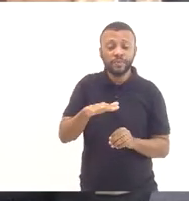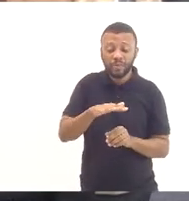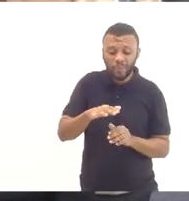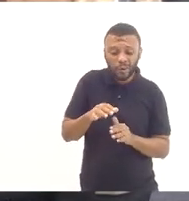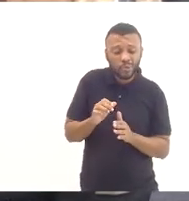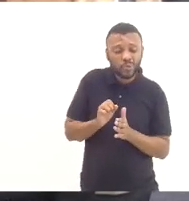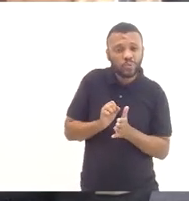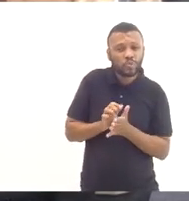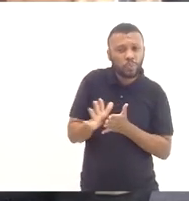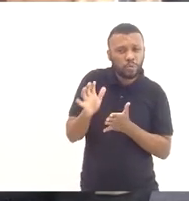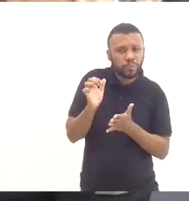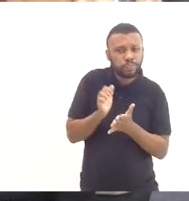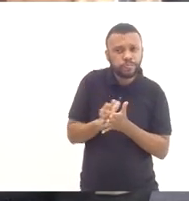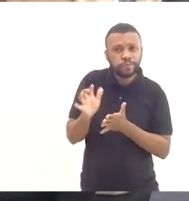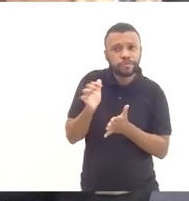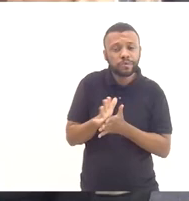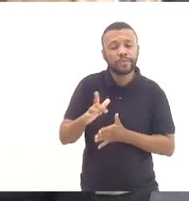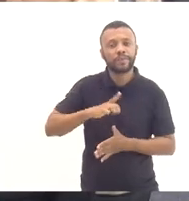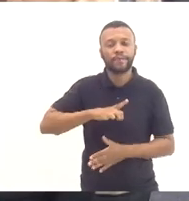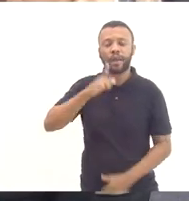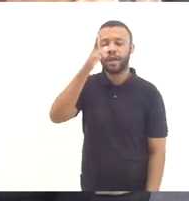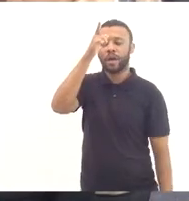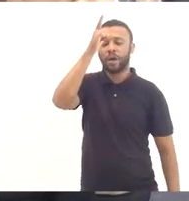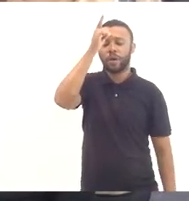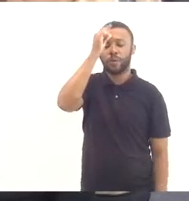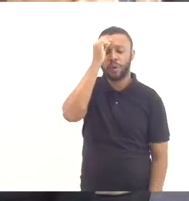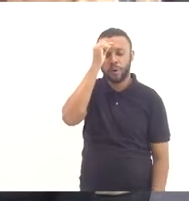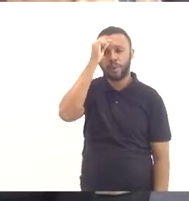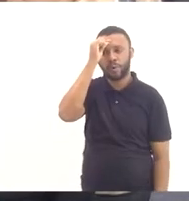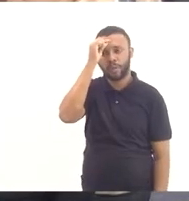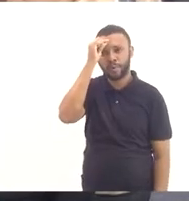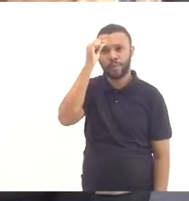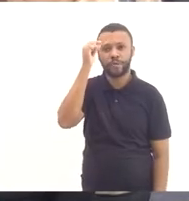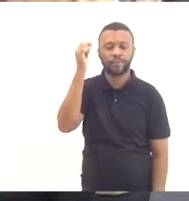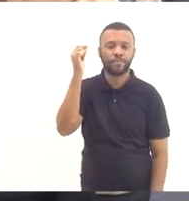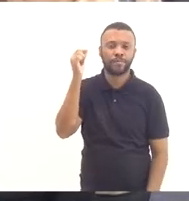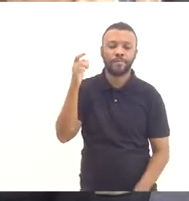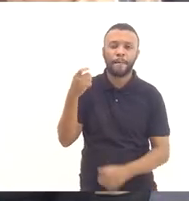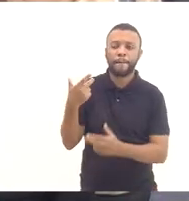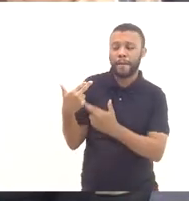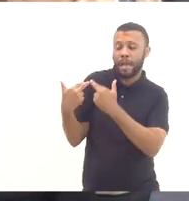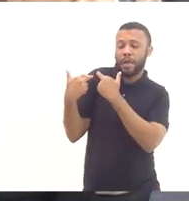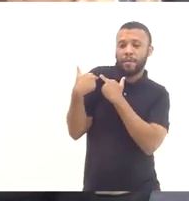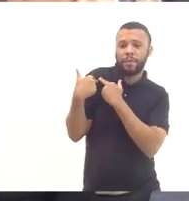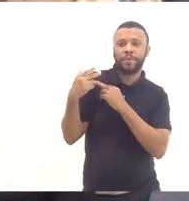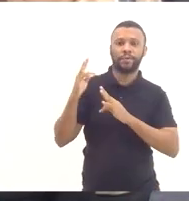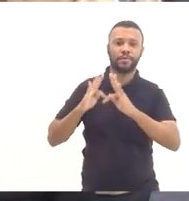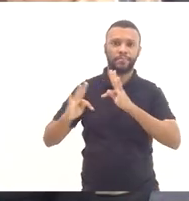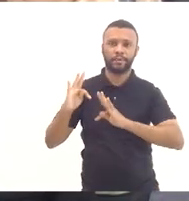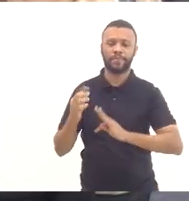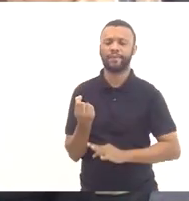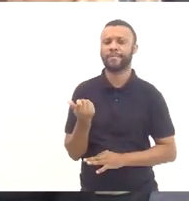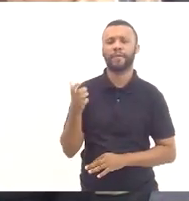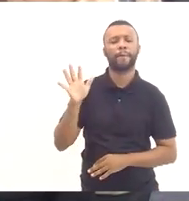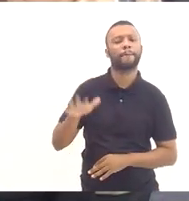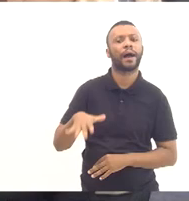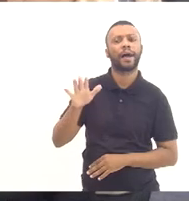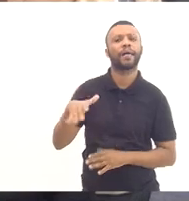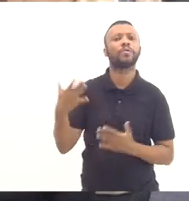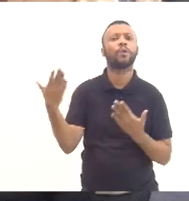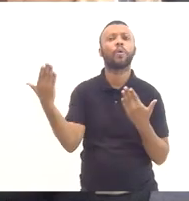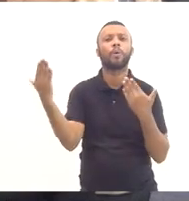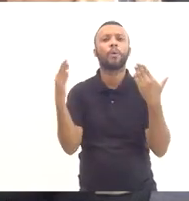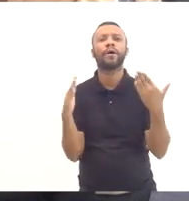custos para que eu tivesse um alívio no meu no meu no meu peso do tratamento né então é até um valor muito baixo se